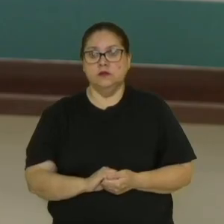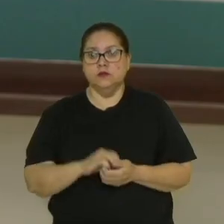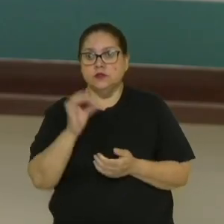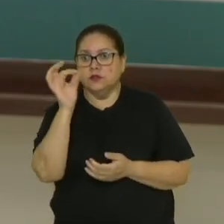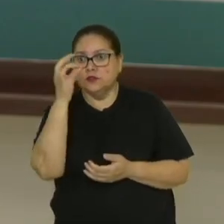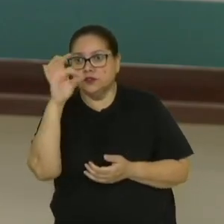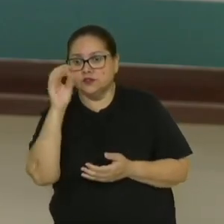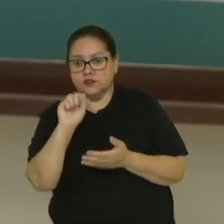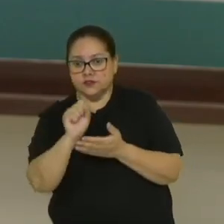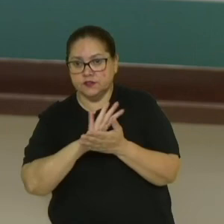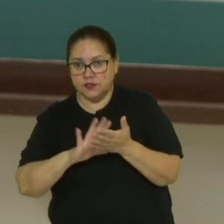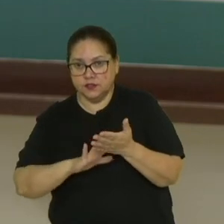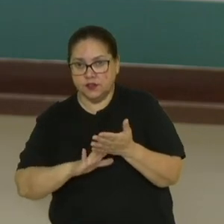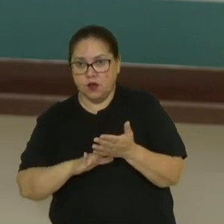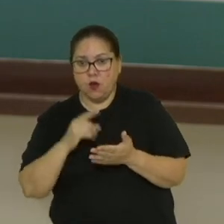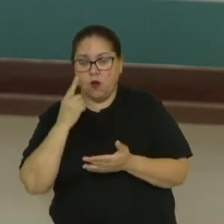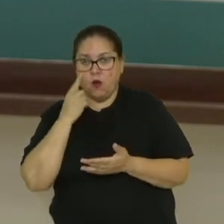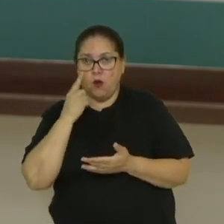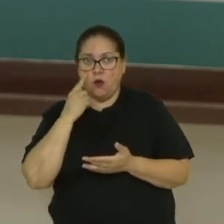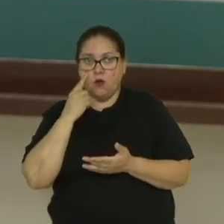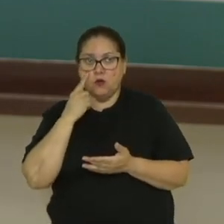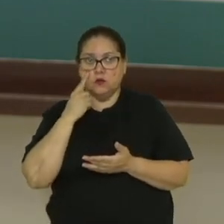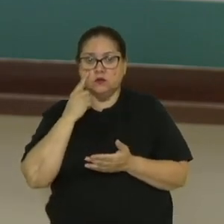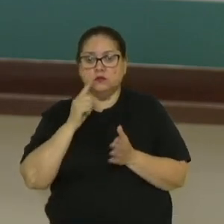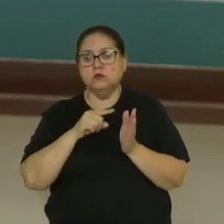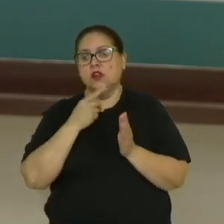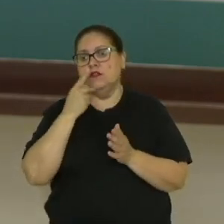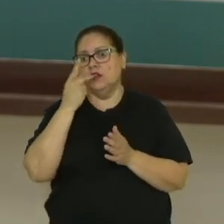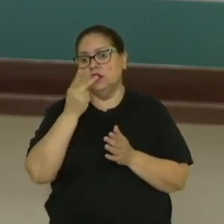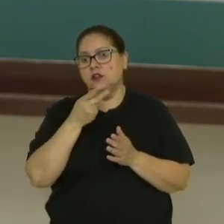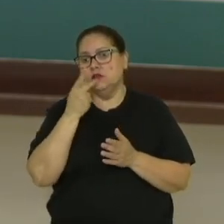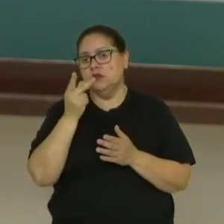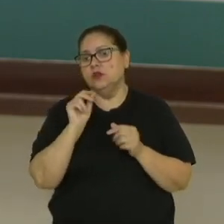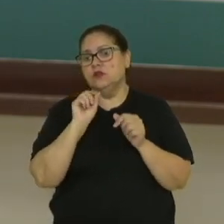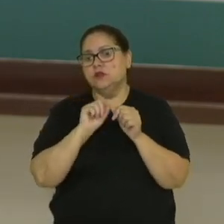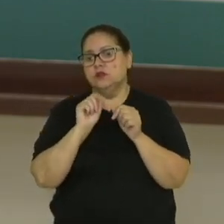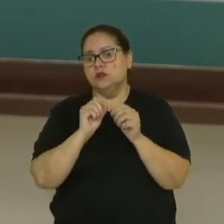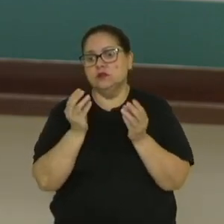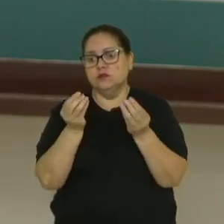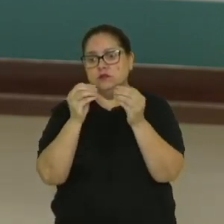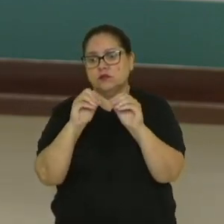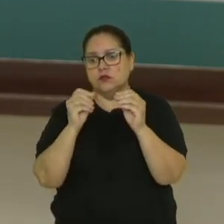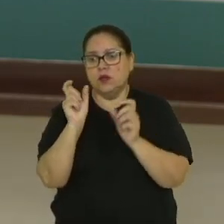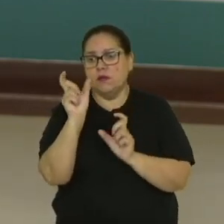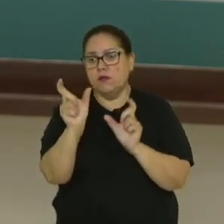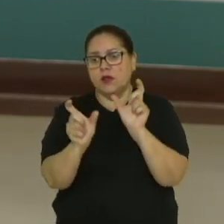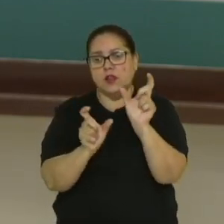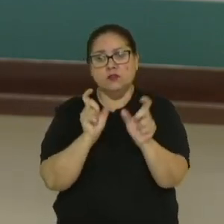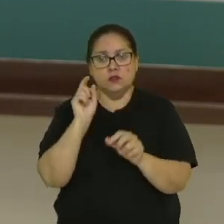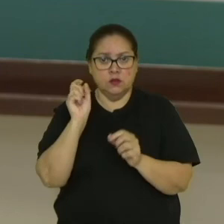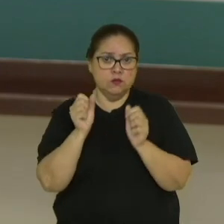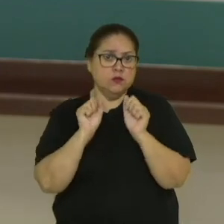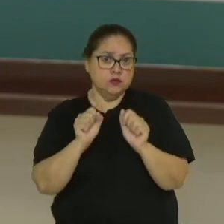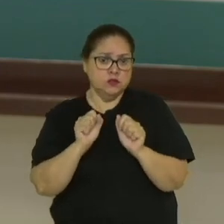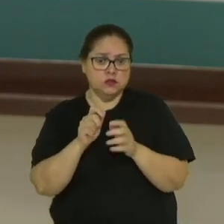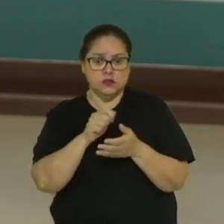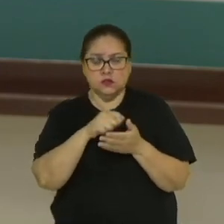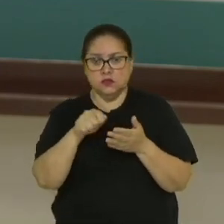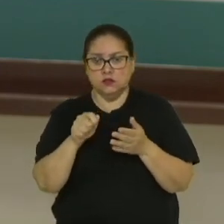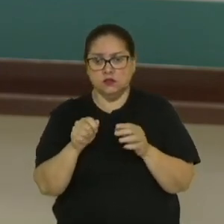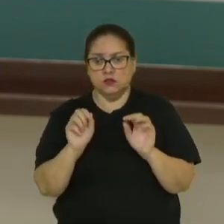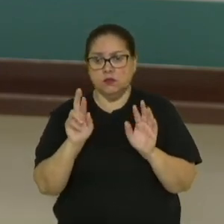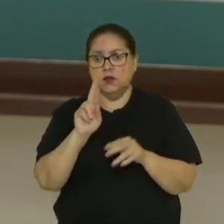Vamos à correção da atividade? Olha só, o enunciado nada mais faz do que colocar em palavras aquilo que poderia estar escrito